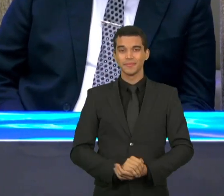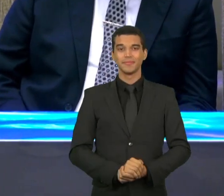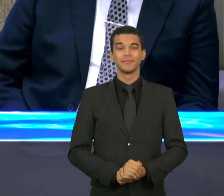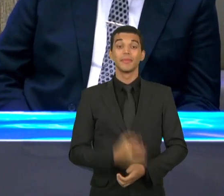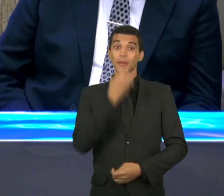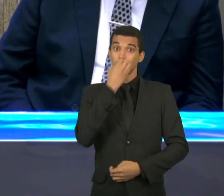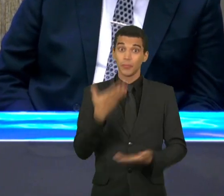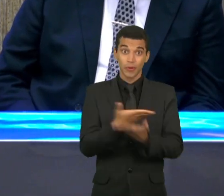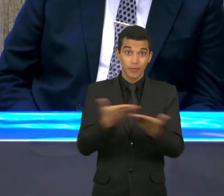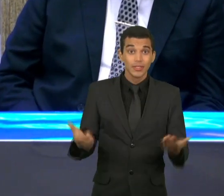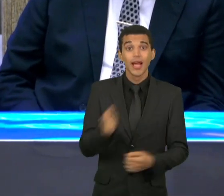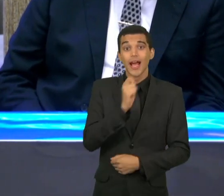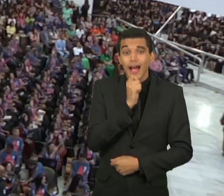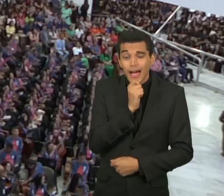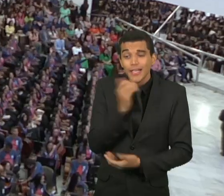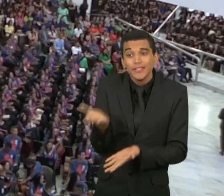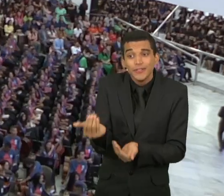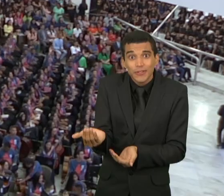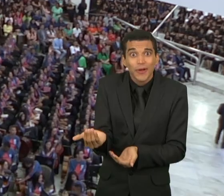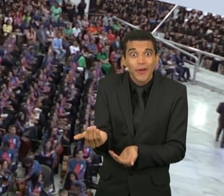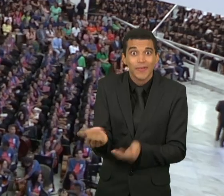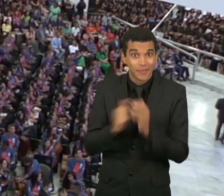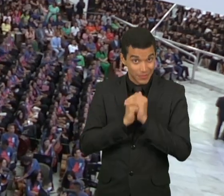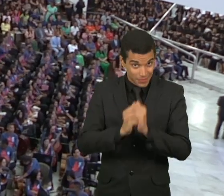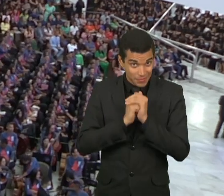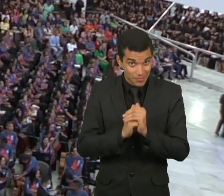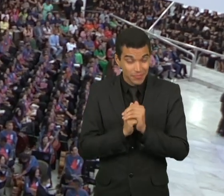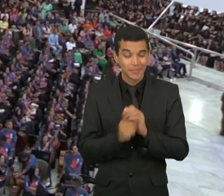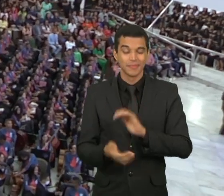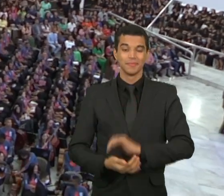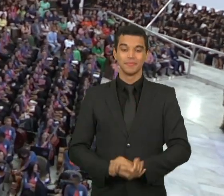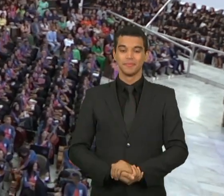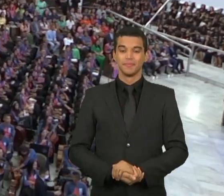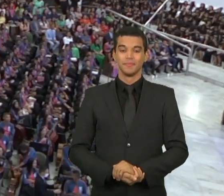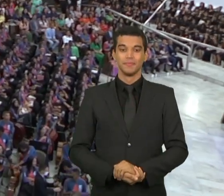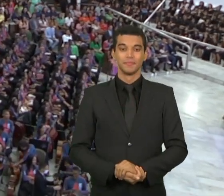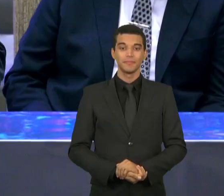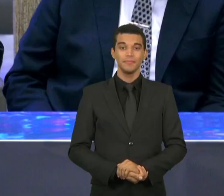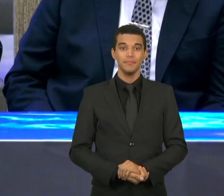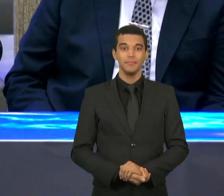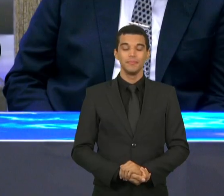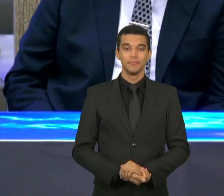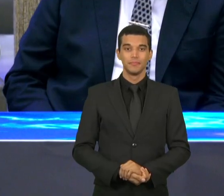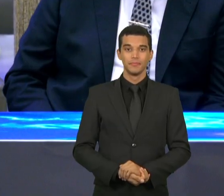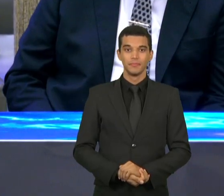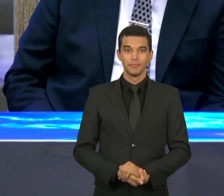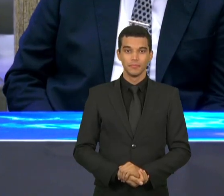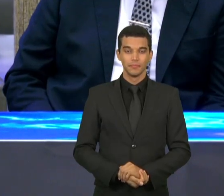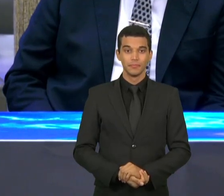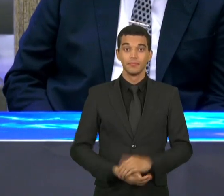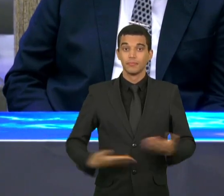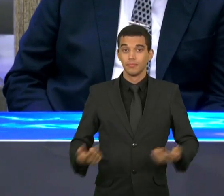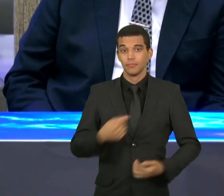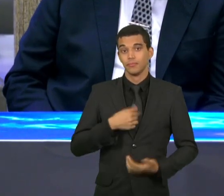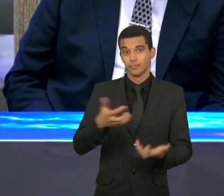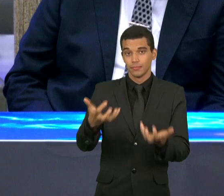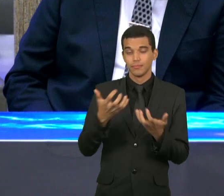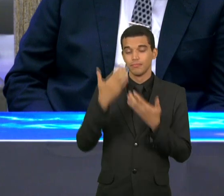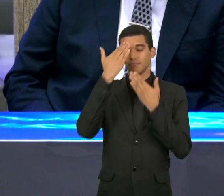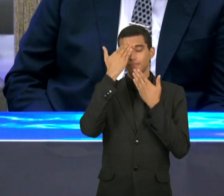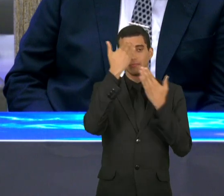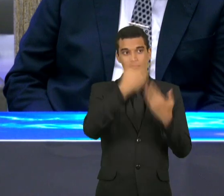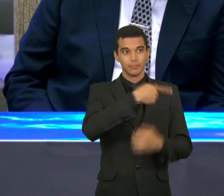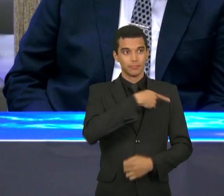Que bom que são novos, amém. E amados, quero agradecer ao nosso